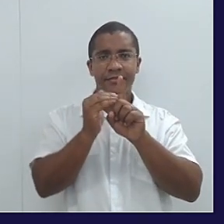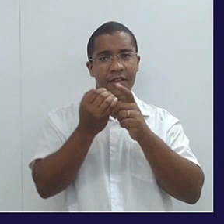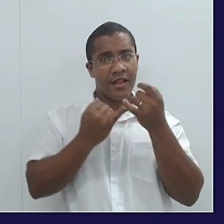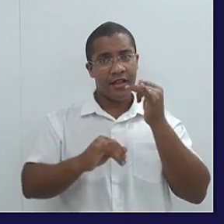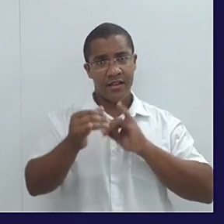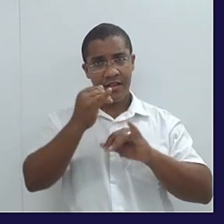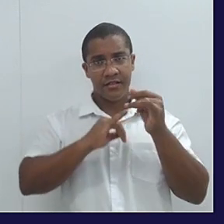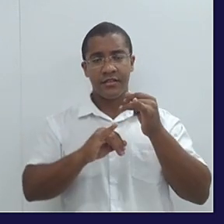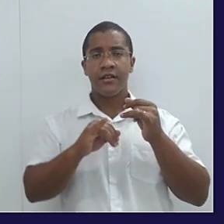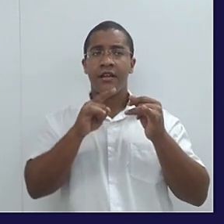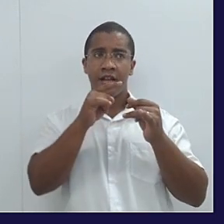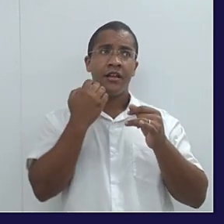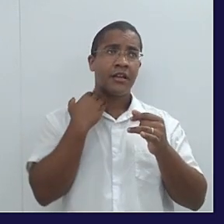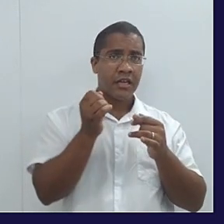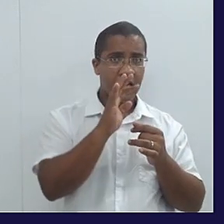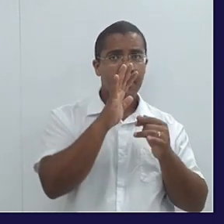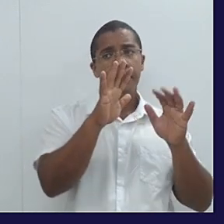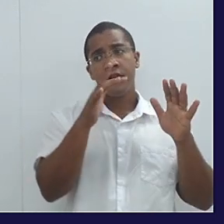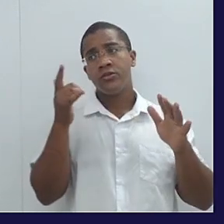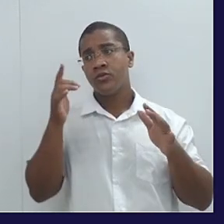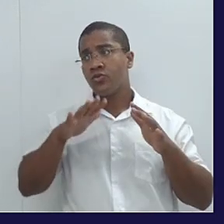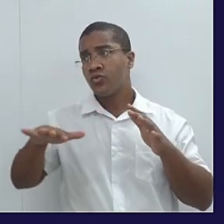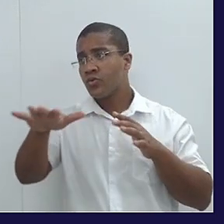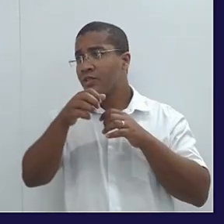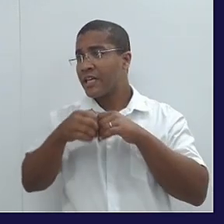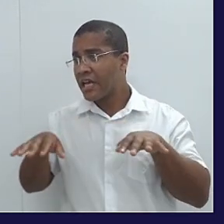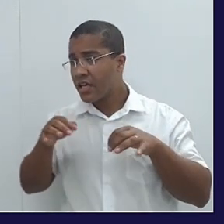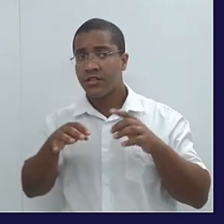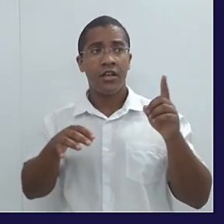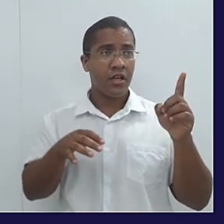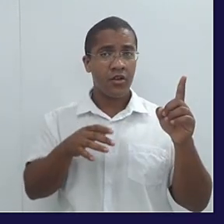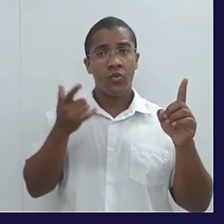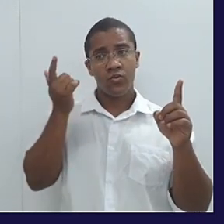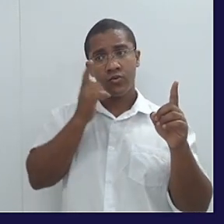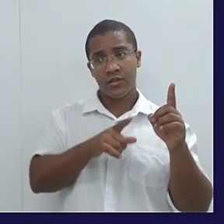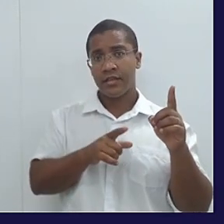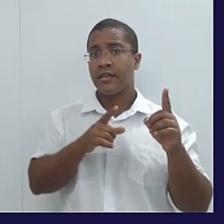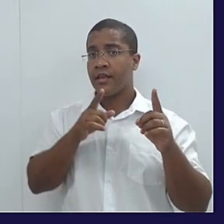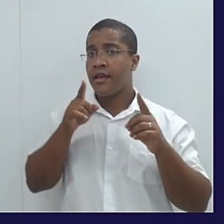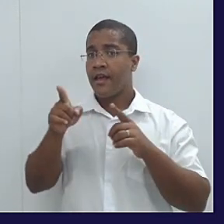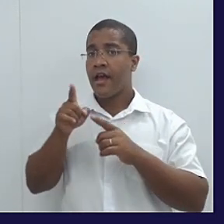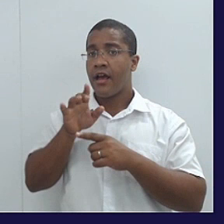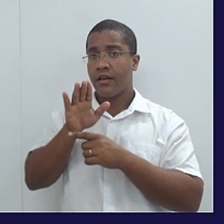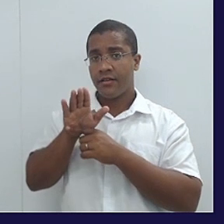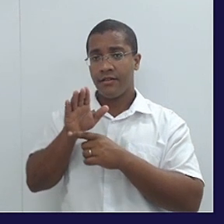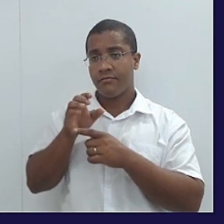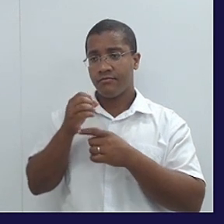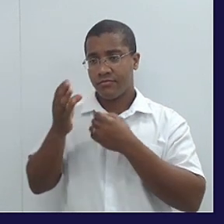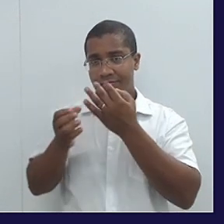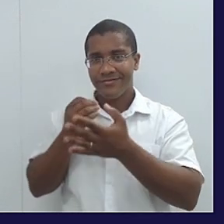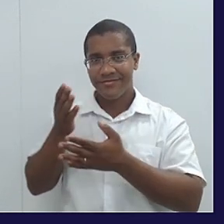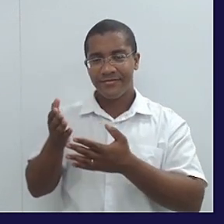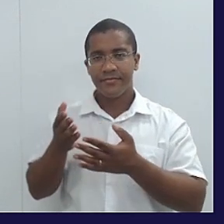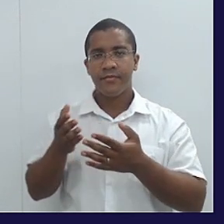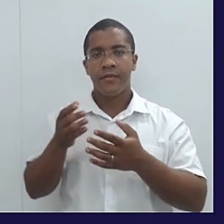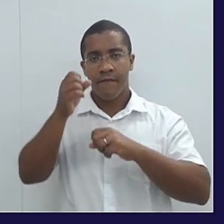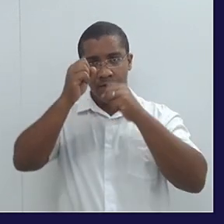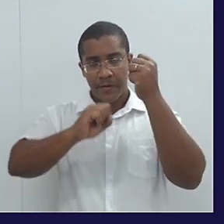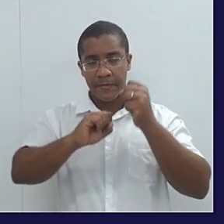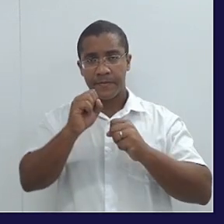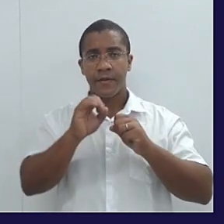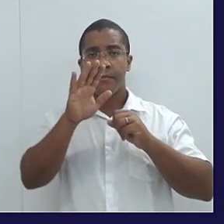caras, mas garante o atendimento à carga exigida pelo sistema. Por outro lado, em períodos de chuvas